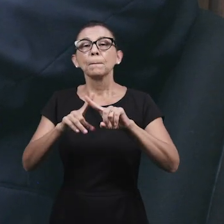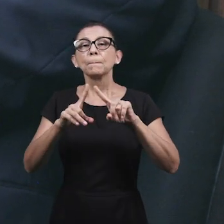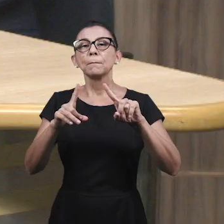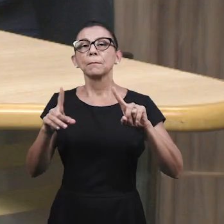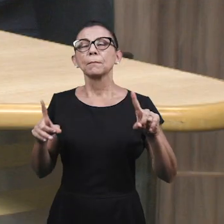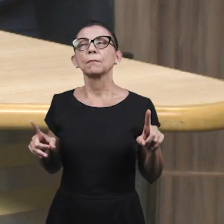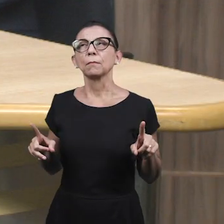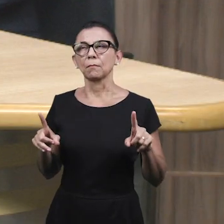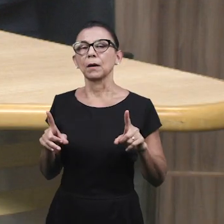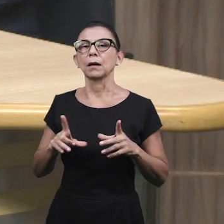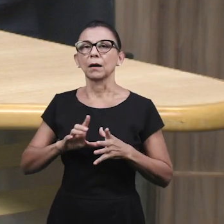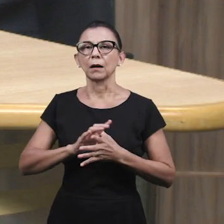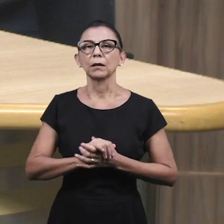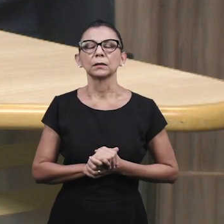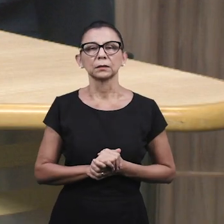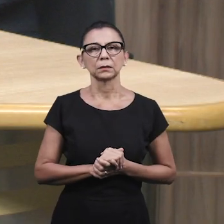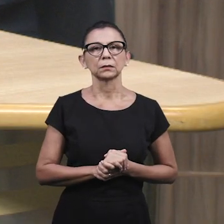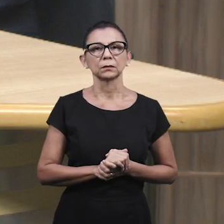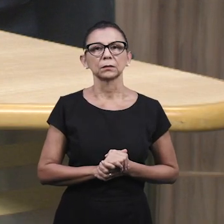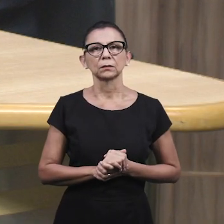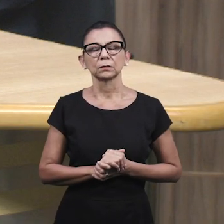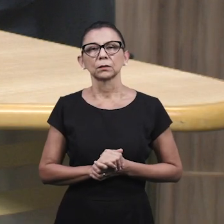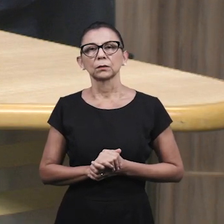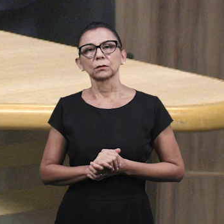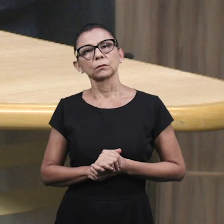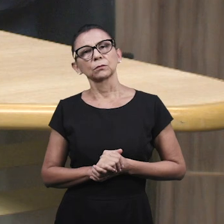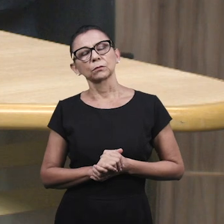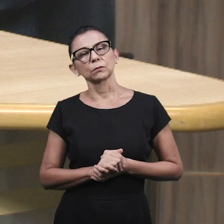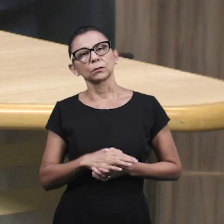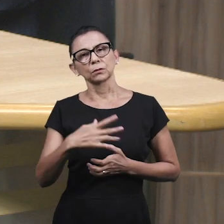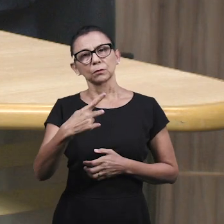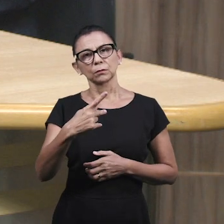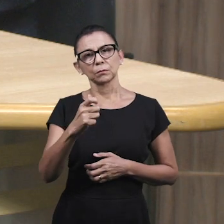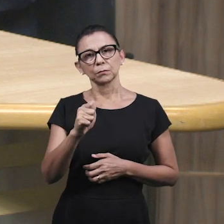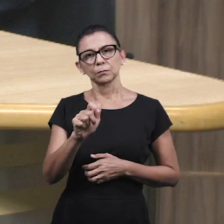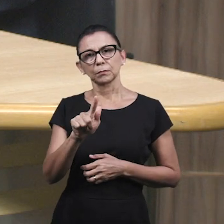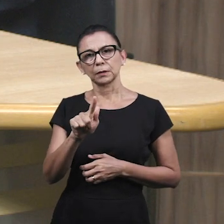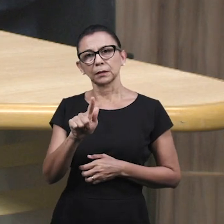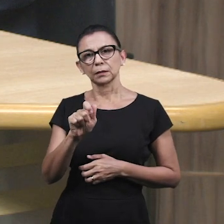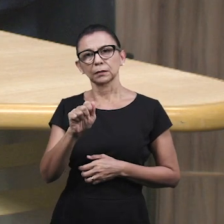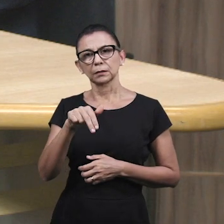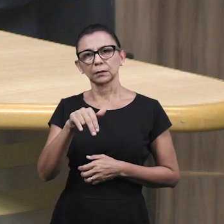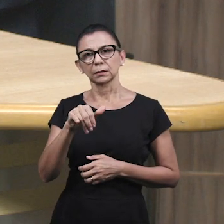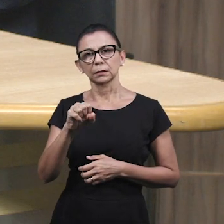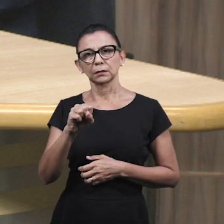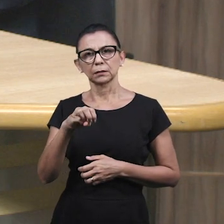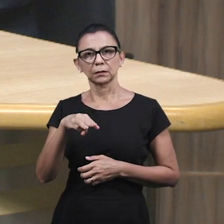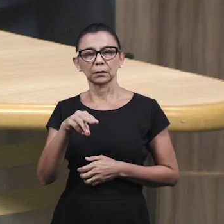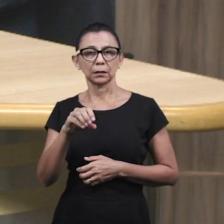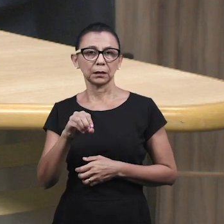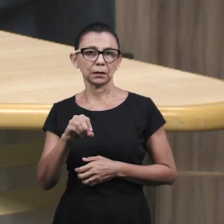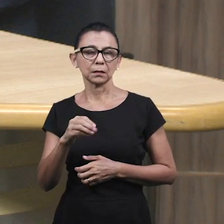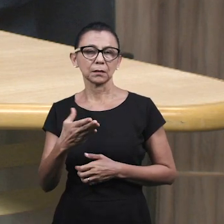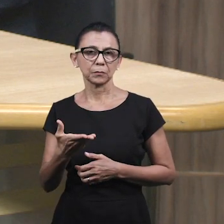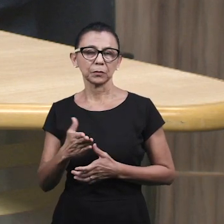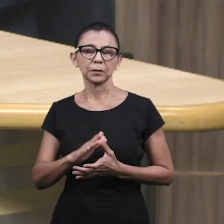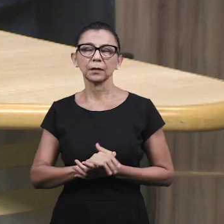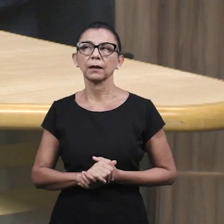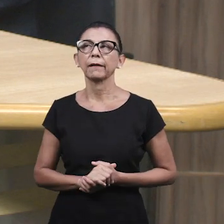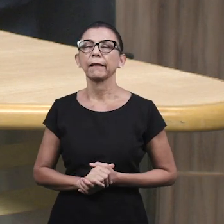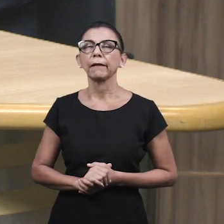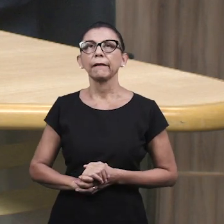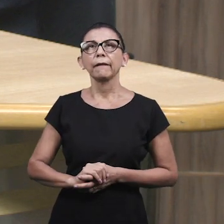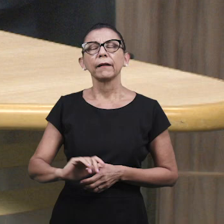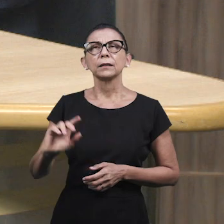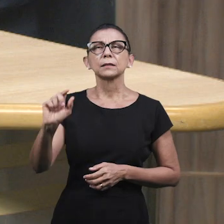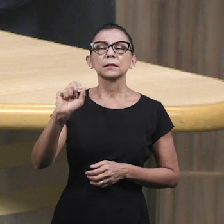né, da cultura helenística, era daqueles deuses voltados para a natureza, Deus Sol, Deus Lua,